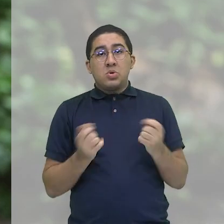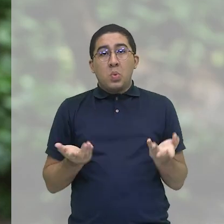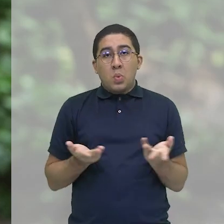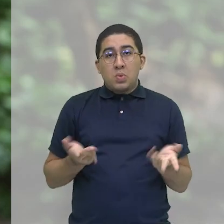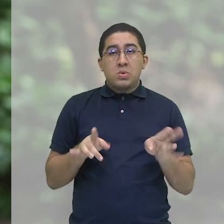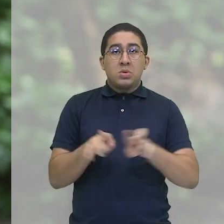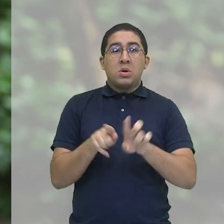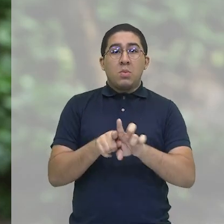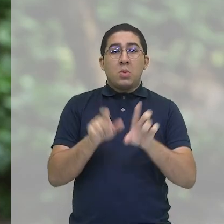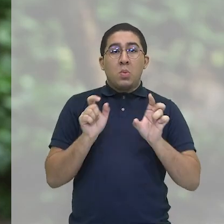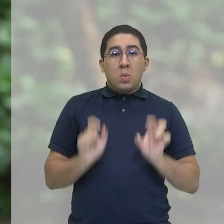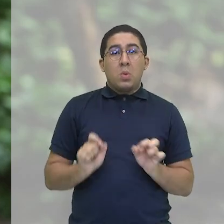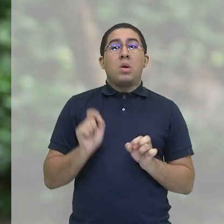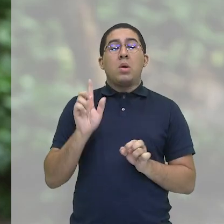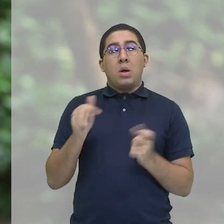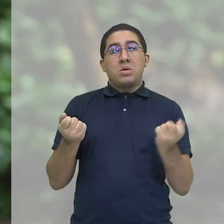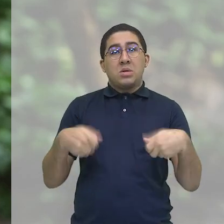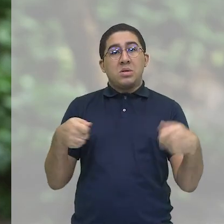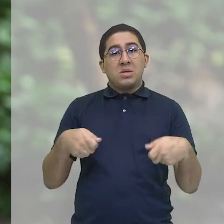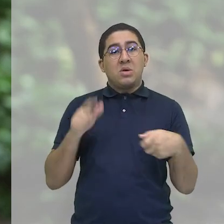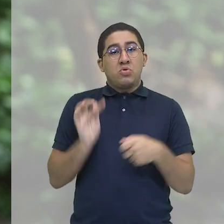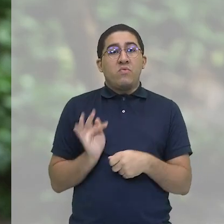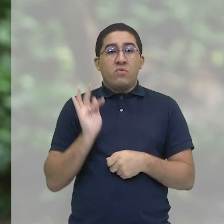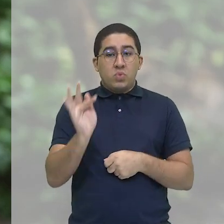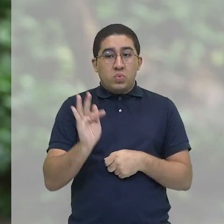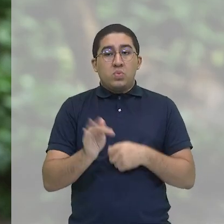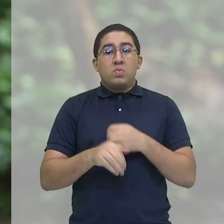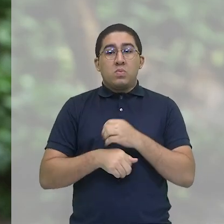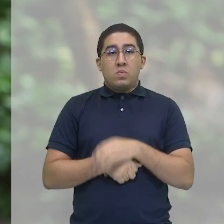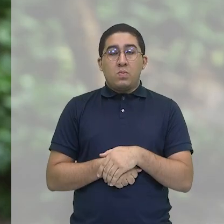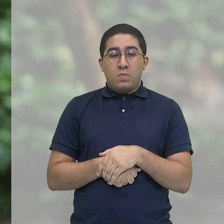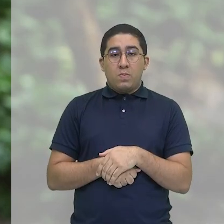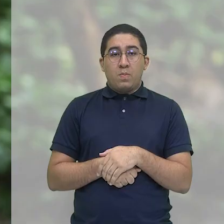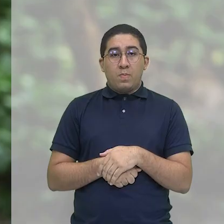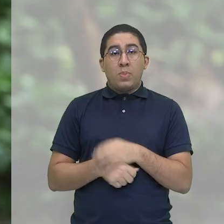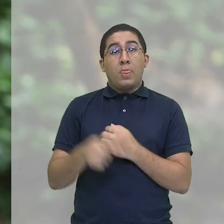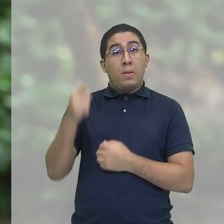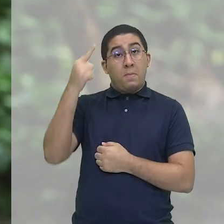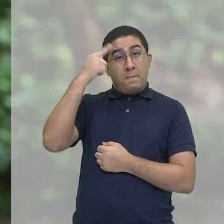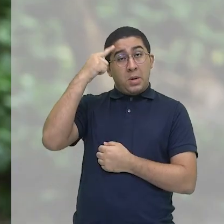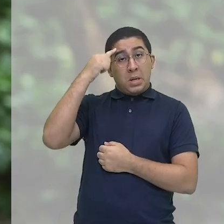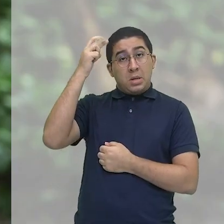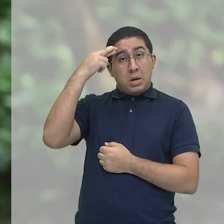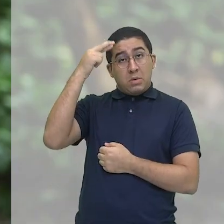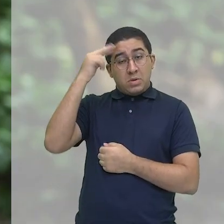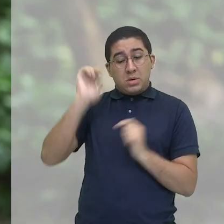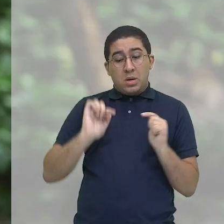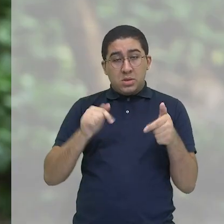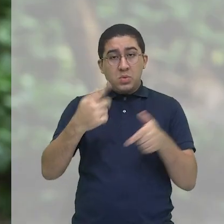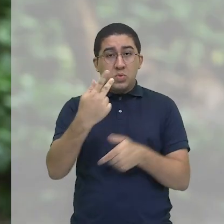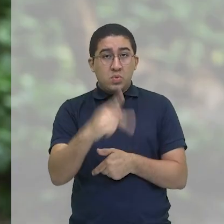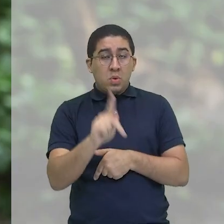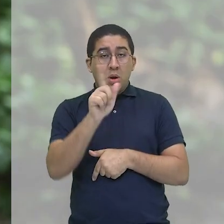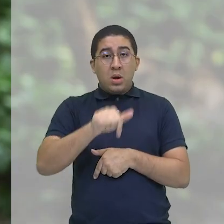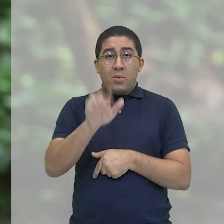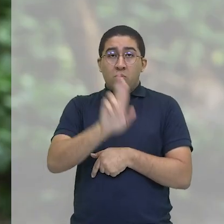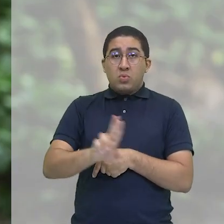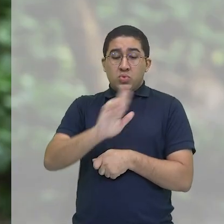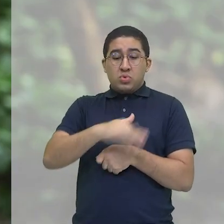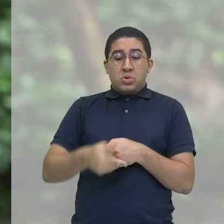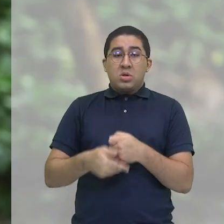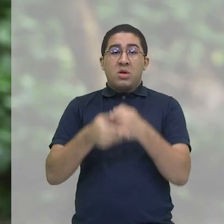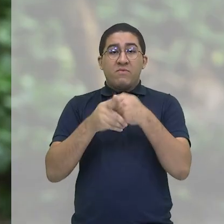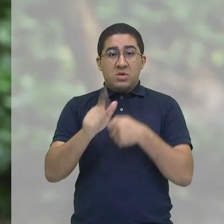e também as necessidades futuras. Pense bem sobre as suas ações, sobre o uso sustentável